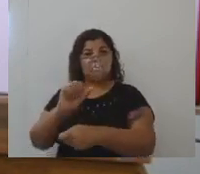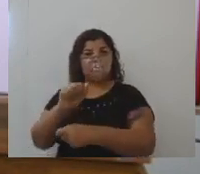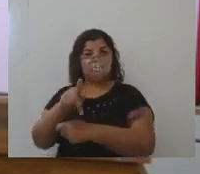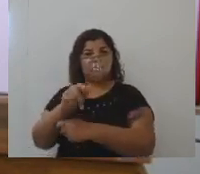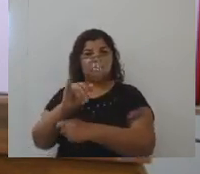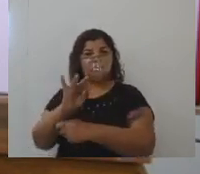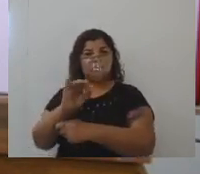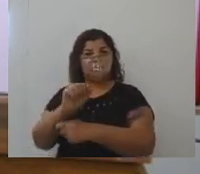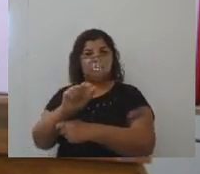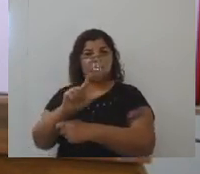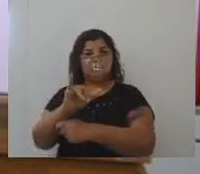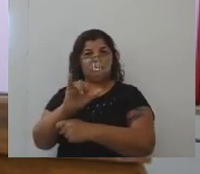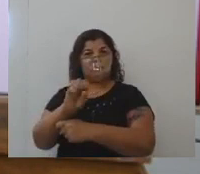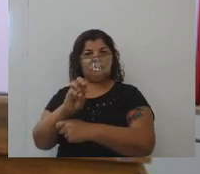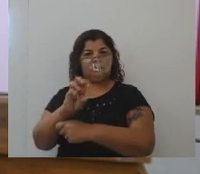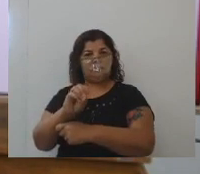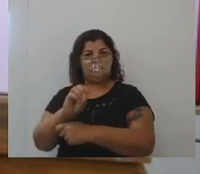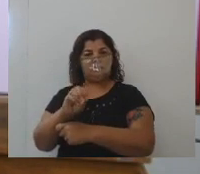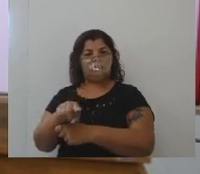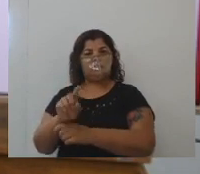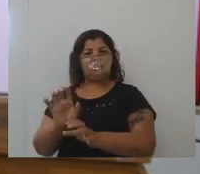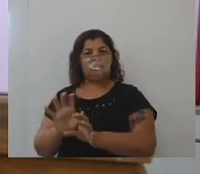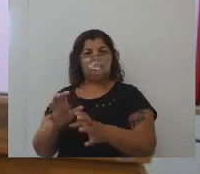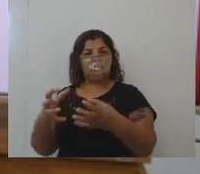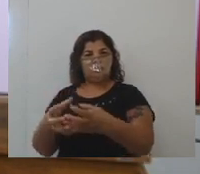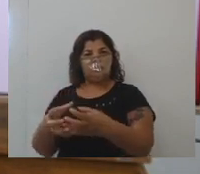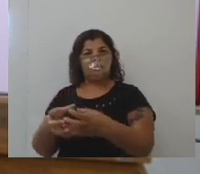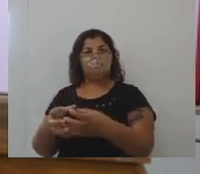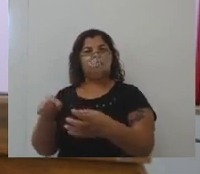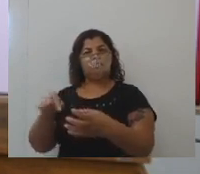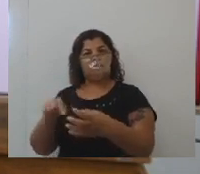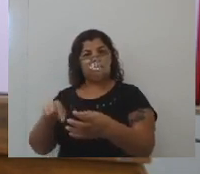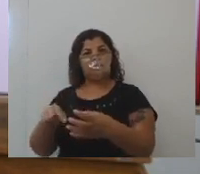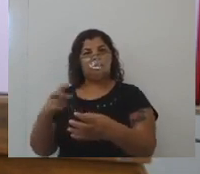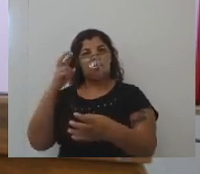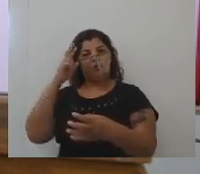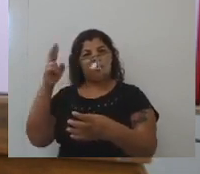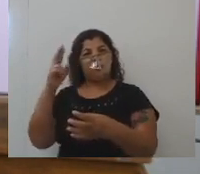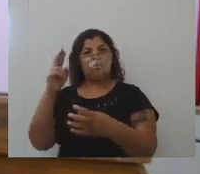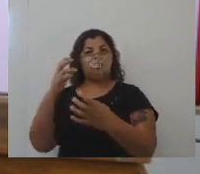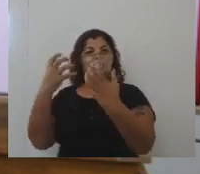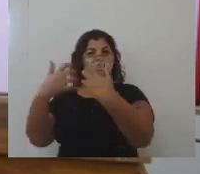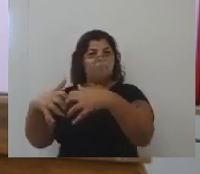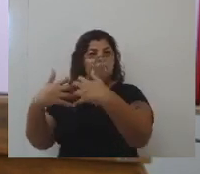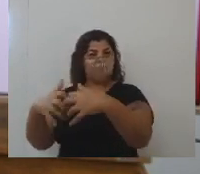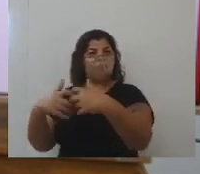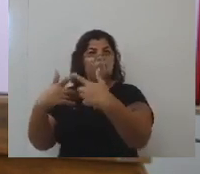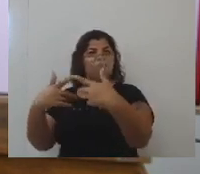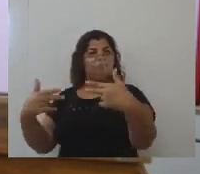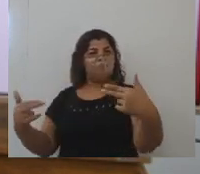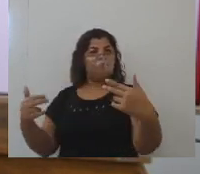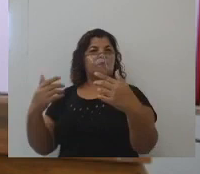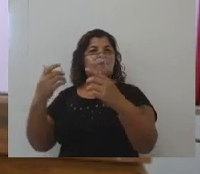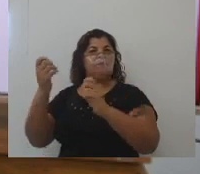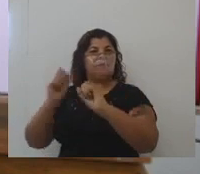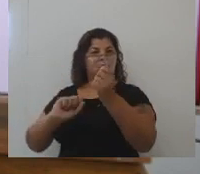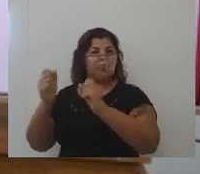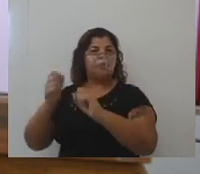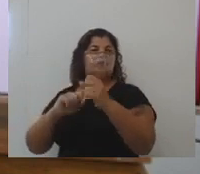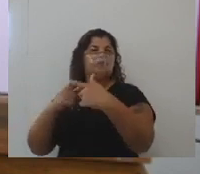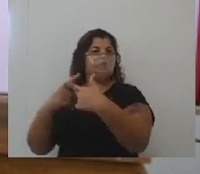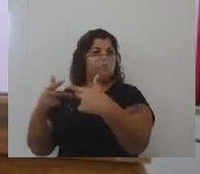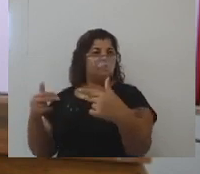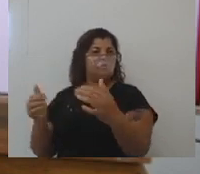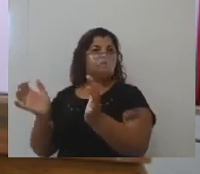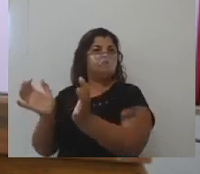tem um grupo, que esse grupo ele é dono das ferramentas de trabalho, ferramentas, máquinas,